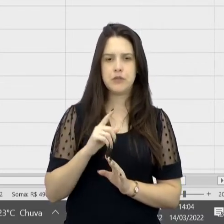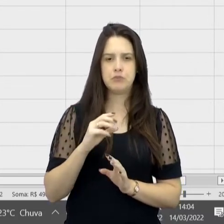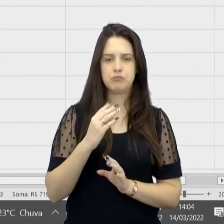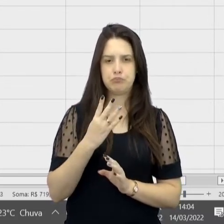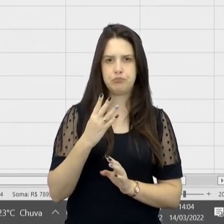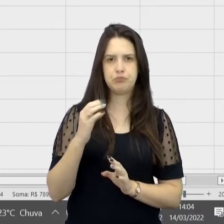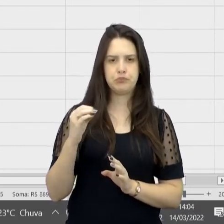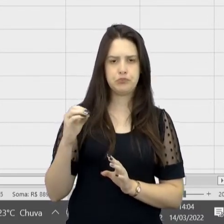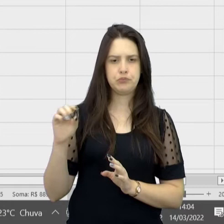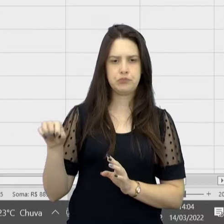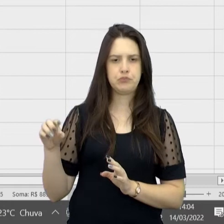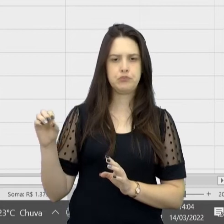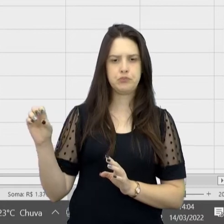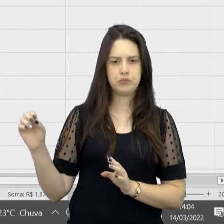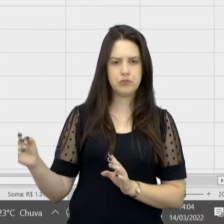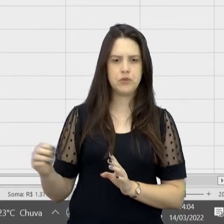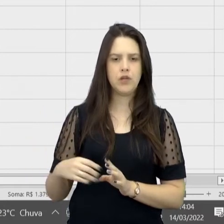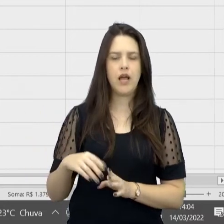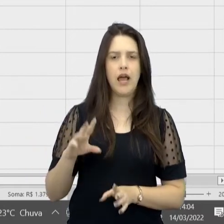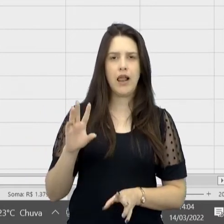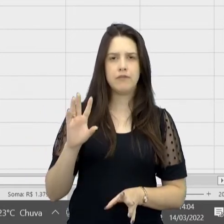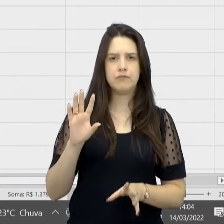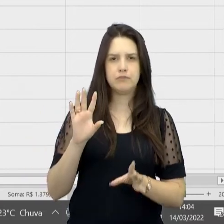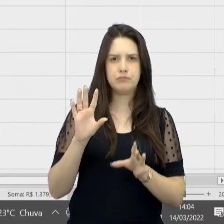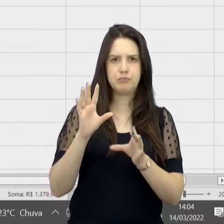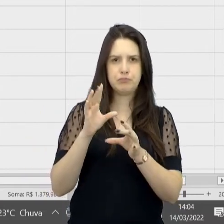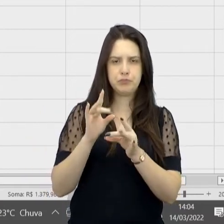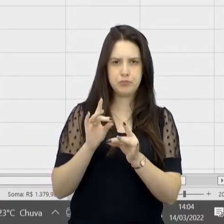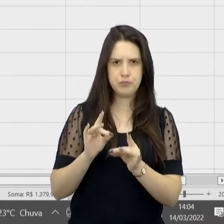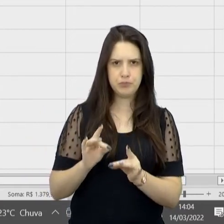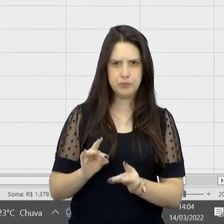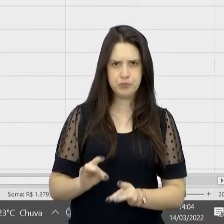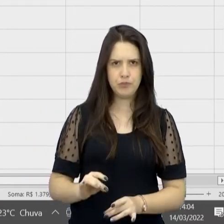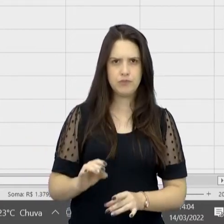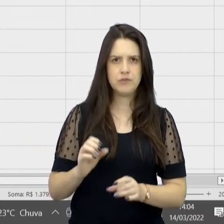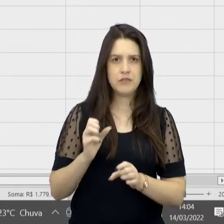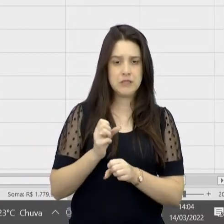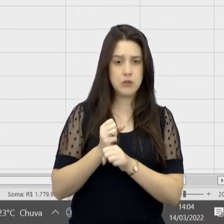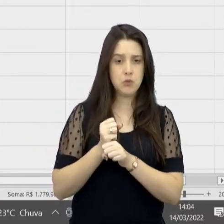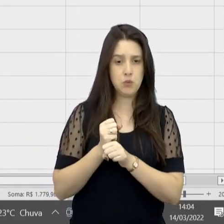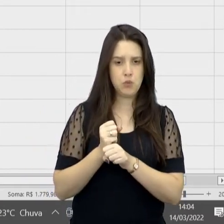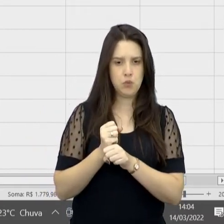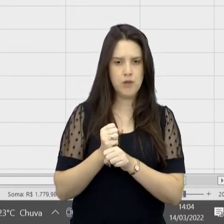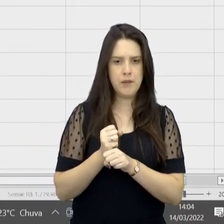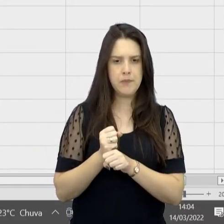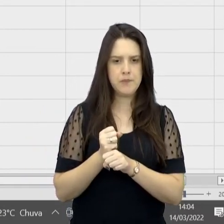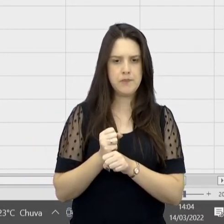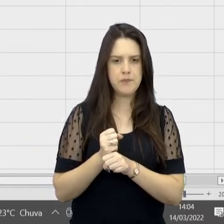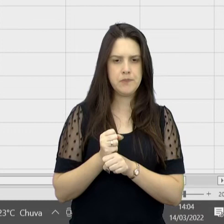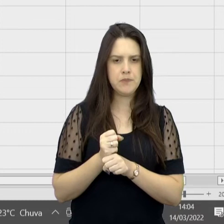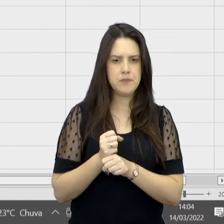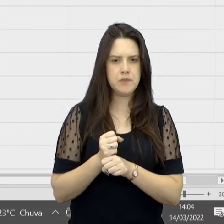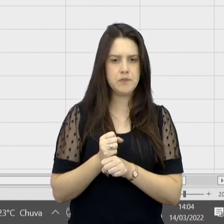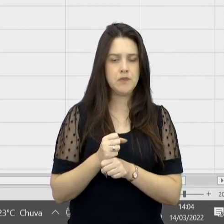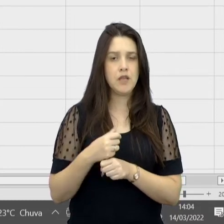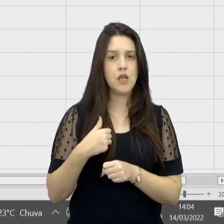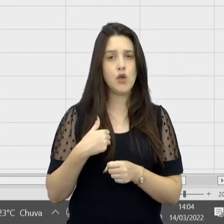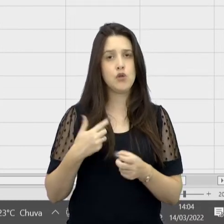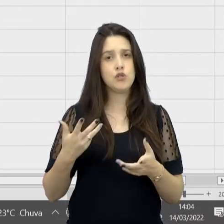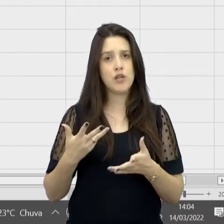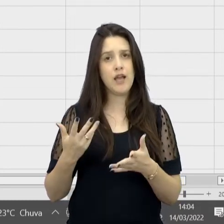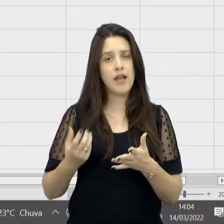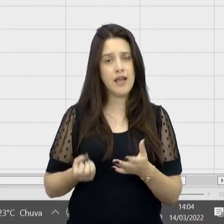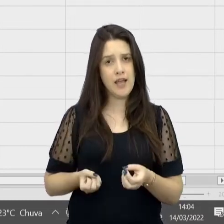E aí, ó, a gente faz a somatória de novo, se ele não fizer, tá bom? Então, eu já gastei aqui,